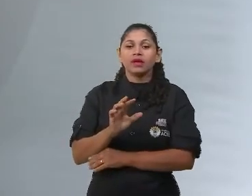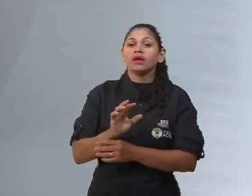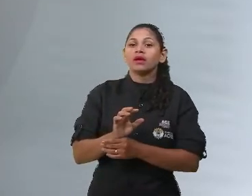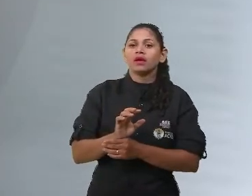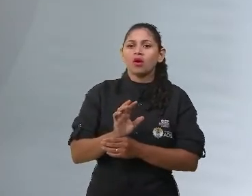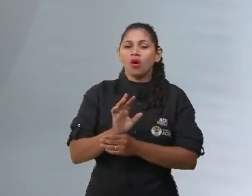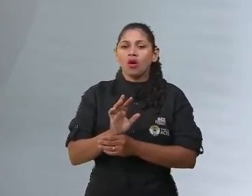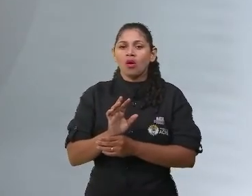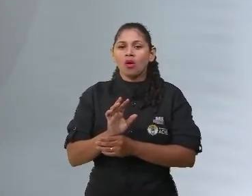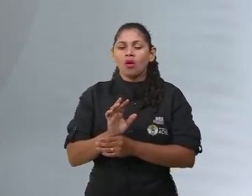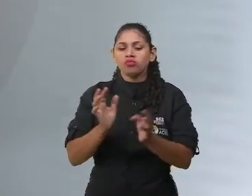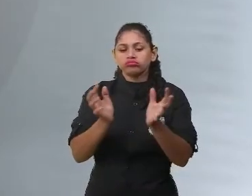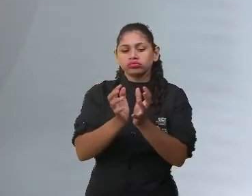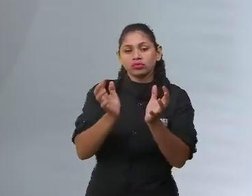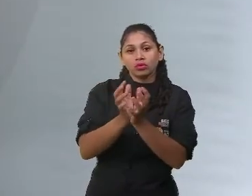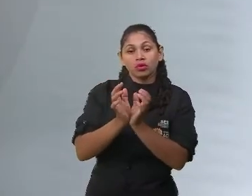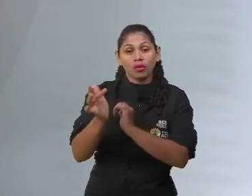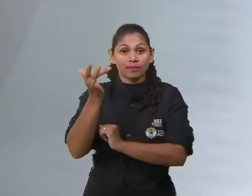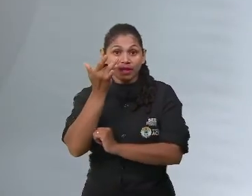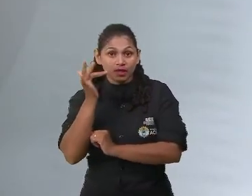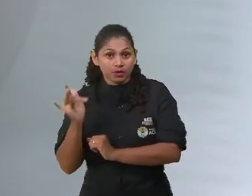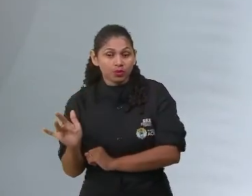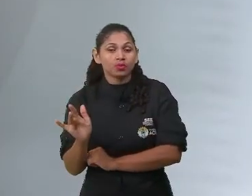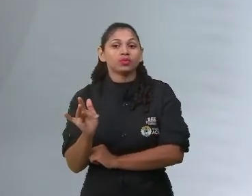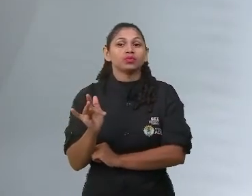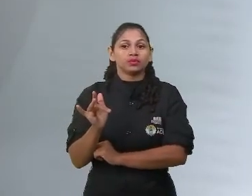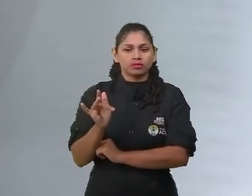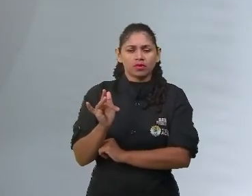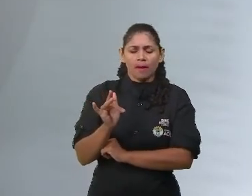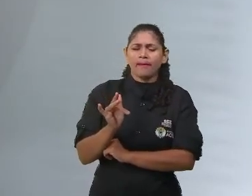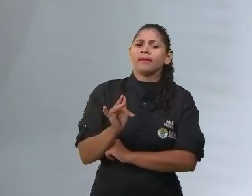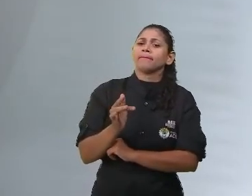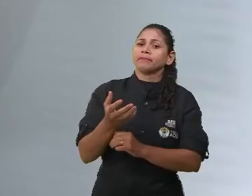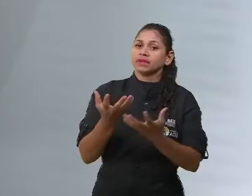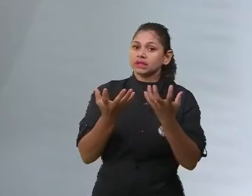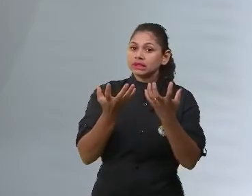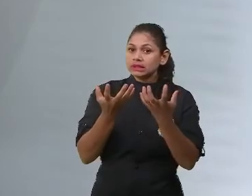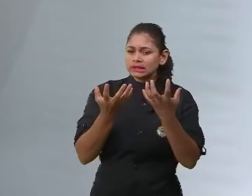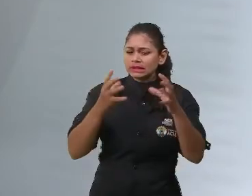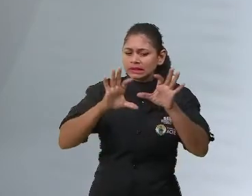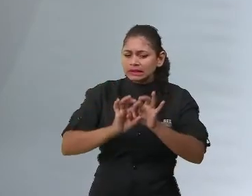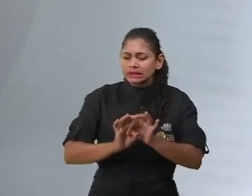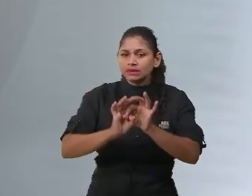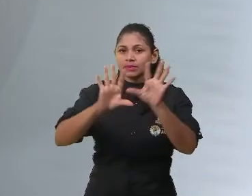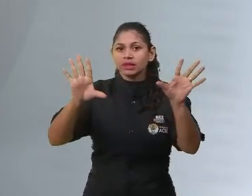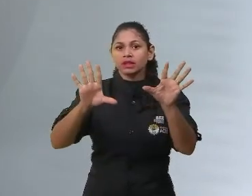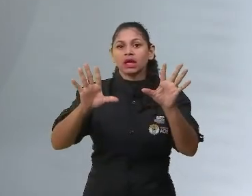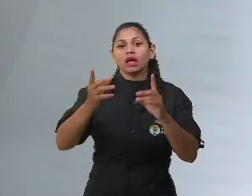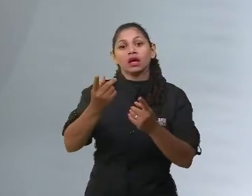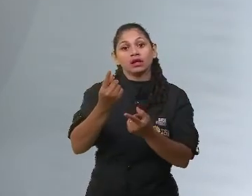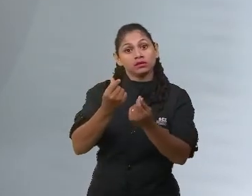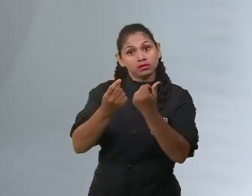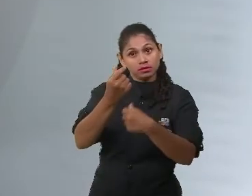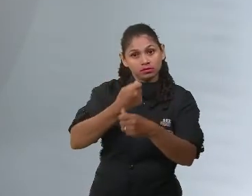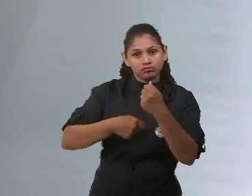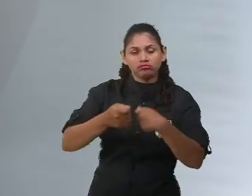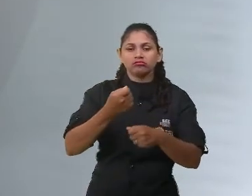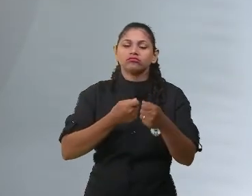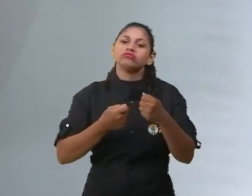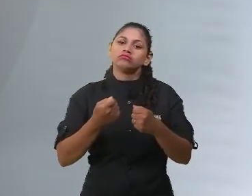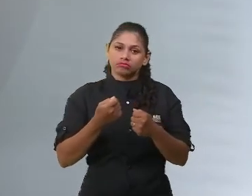de buscar a separação do Brasil com Portugal. Eles queriam autonomia, principalmente econômica, é um movimento que parte da